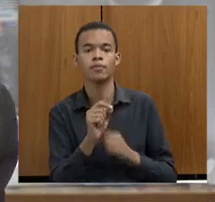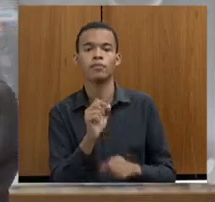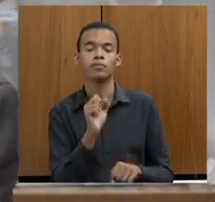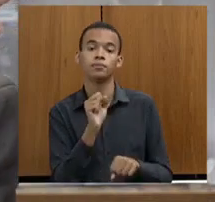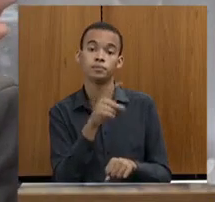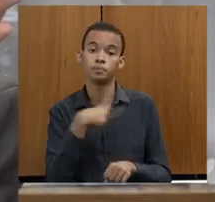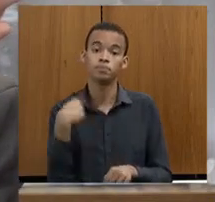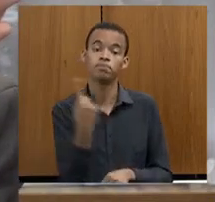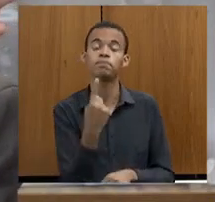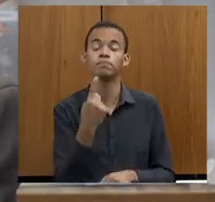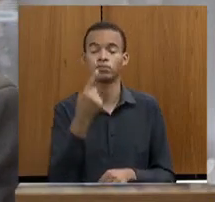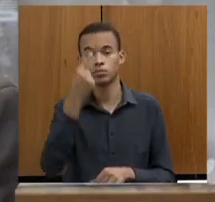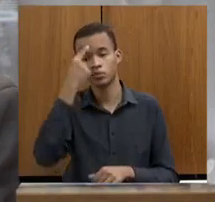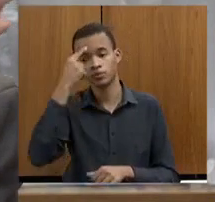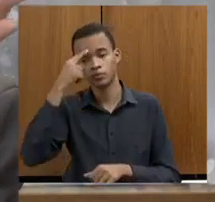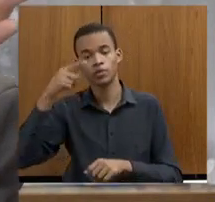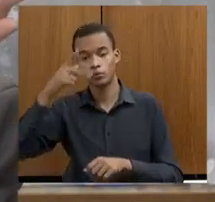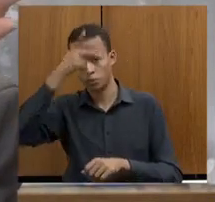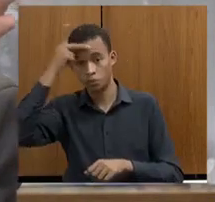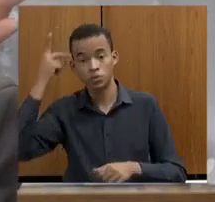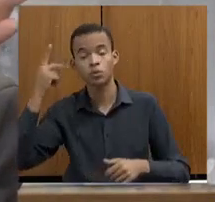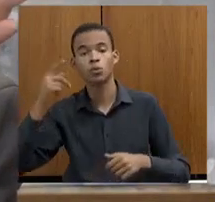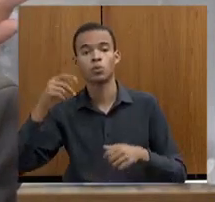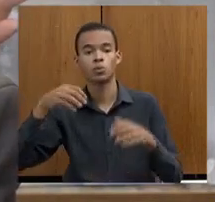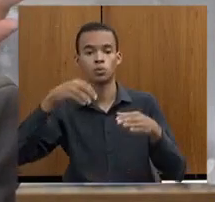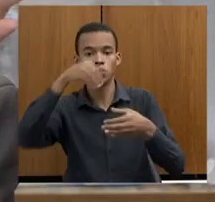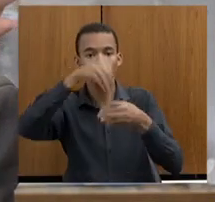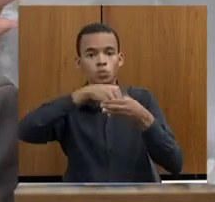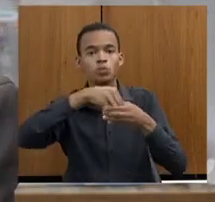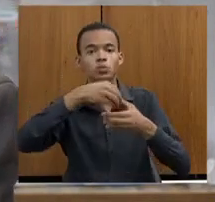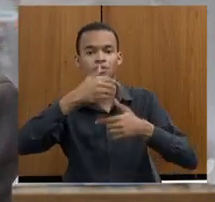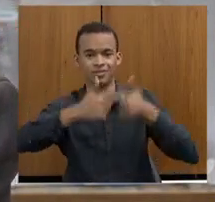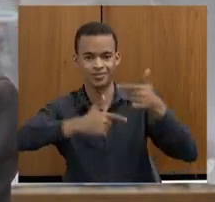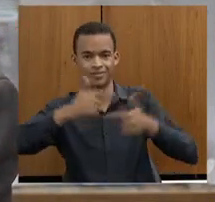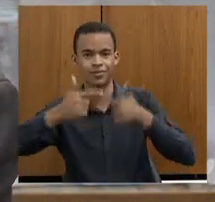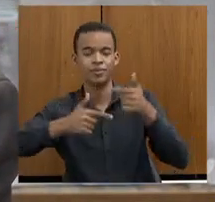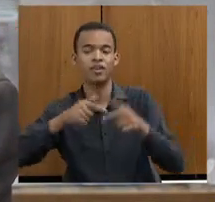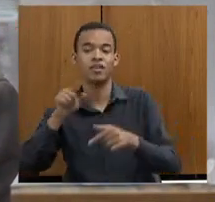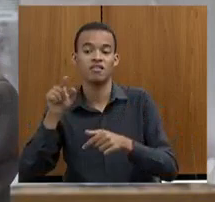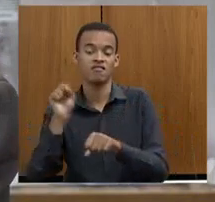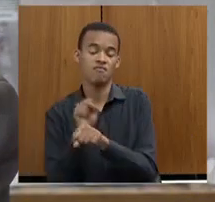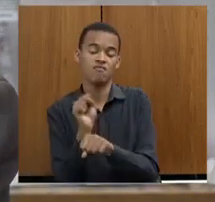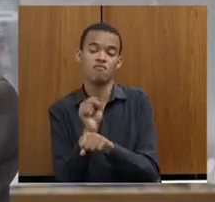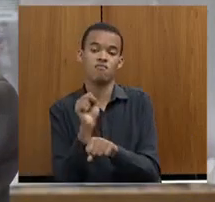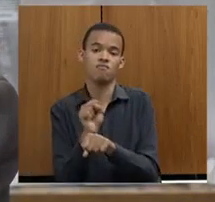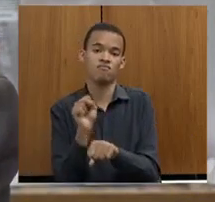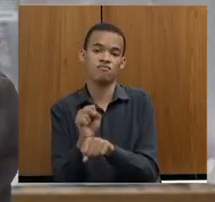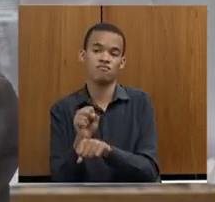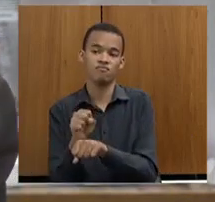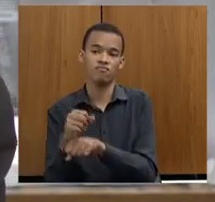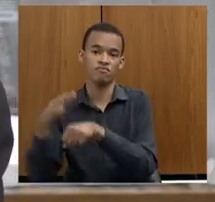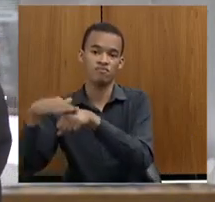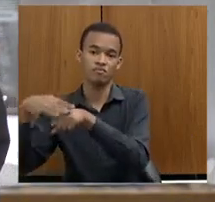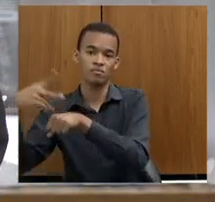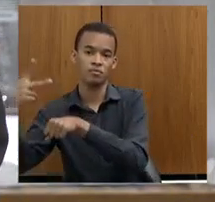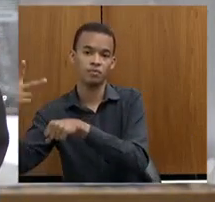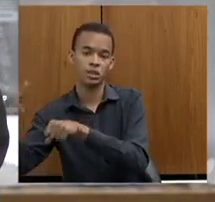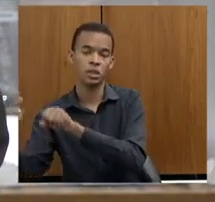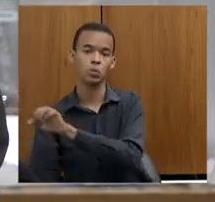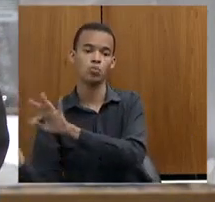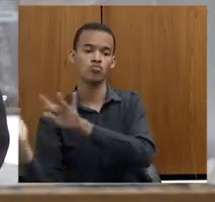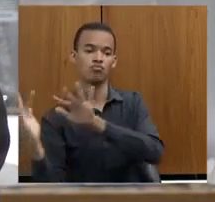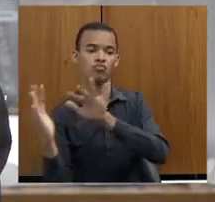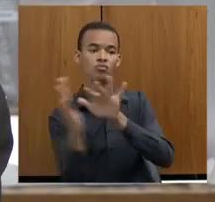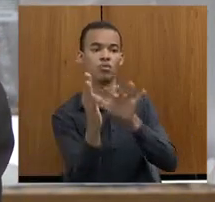os servidores públicos para porta da cidade administrativa para cobrar o direito para cobrar o direito